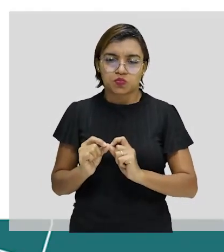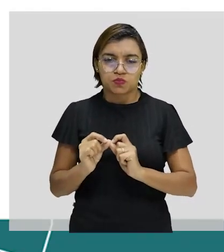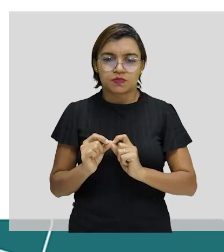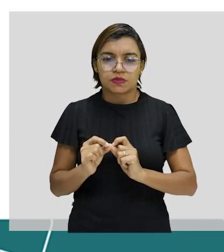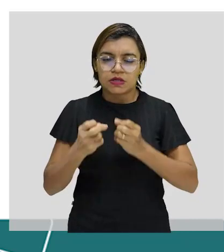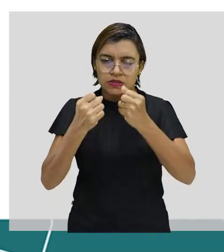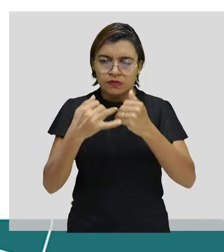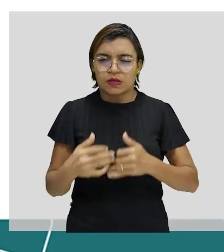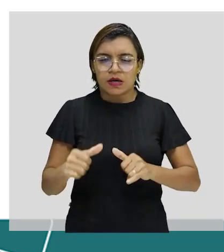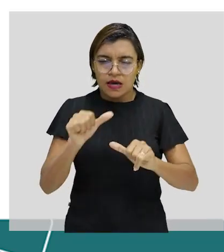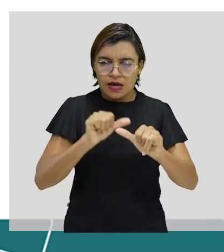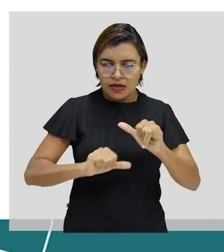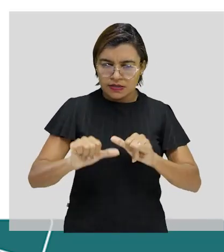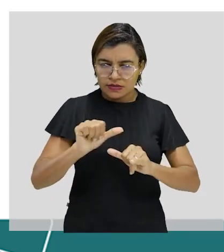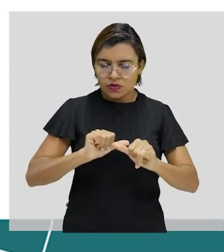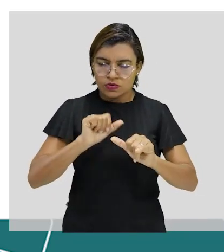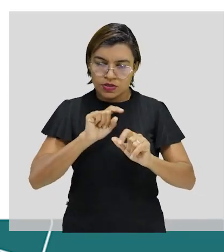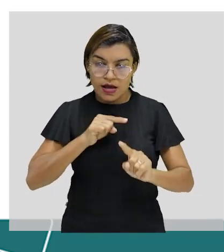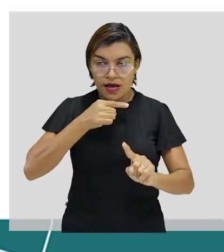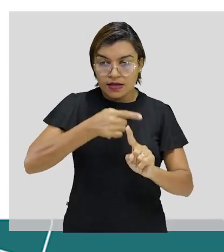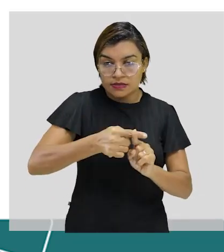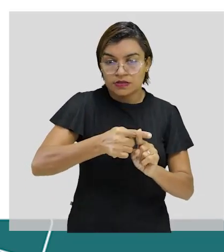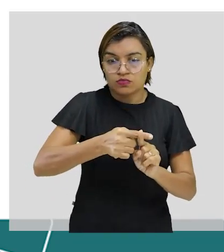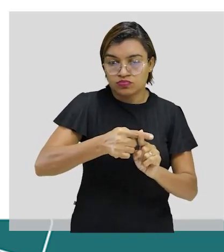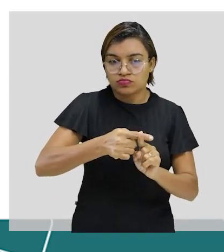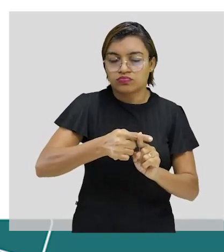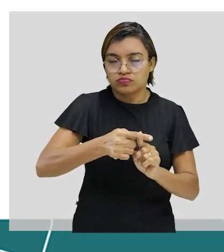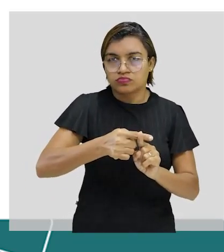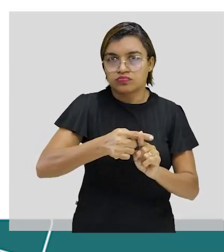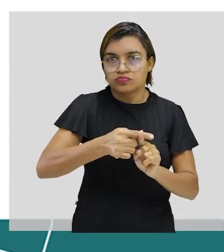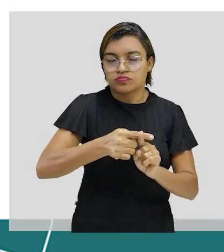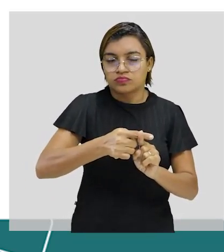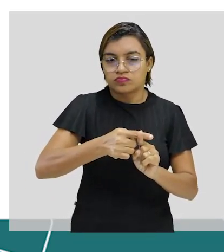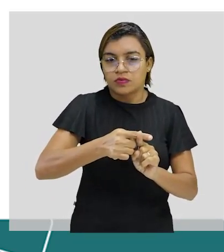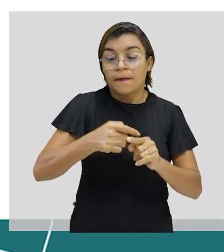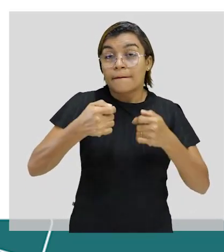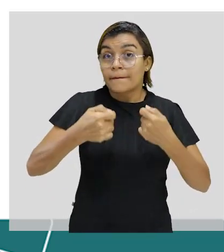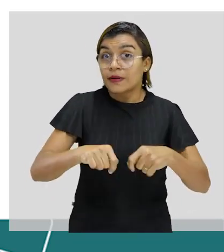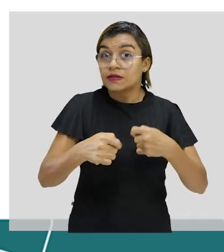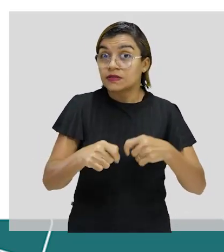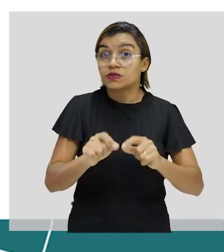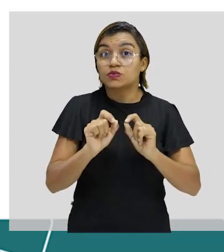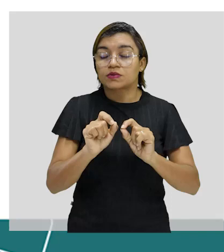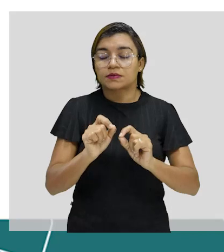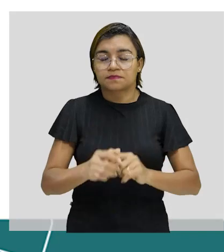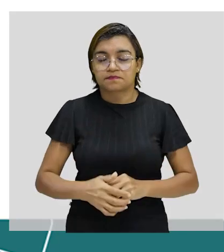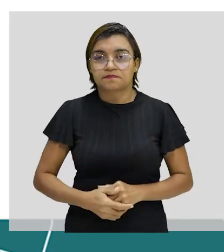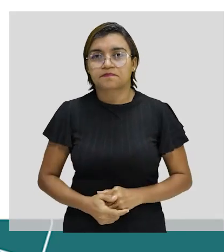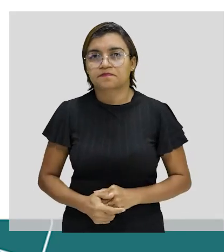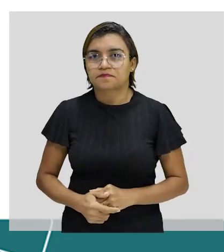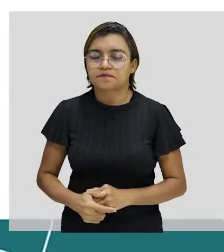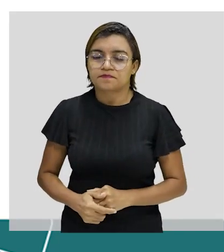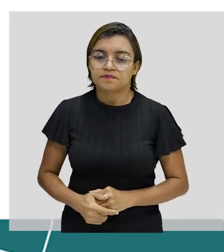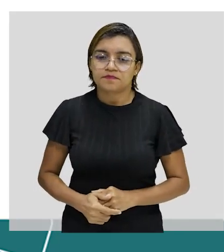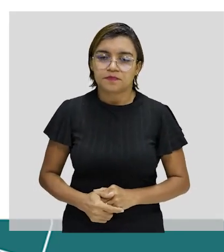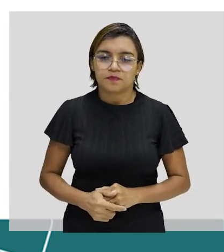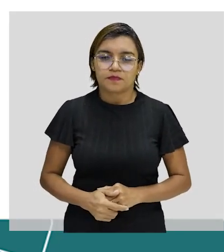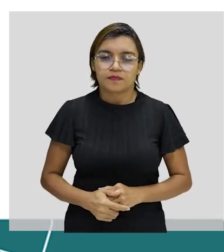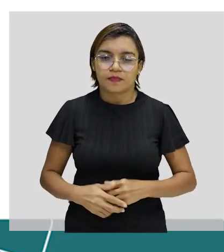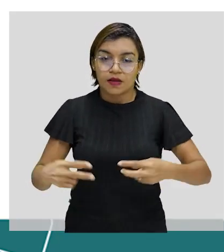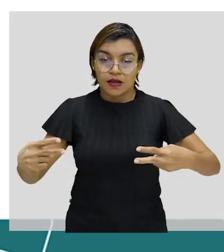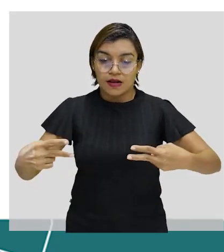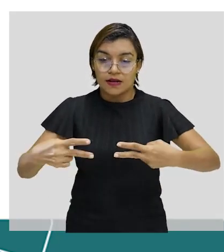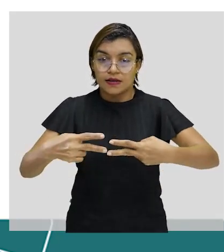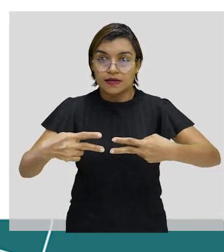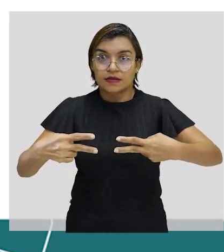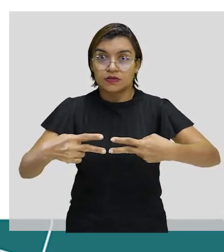de adição. Então, para ter uma reação de adição, eu preciso ter ligações